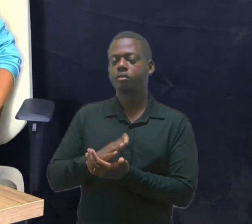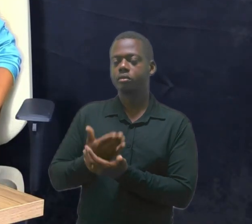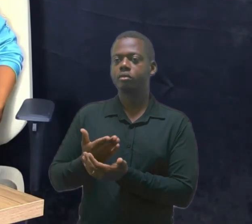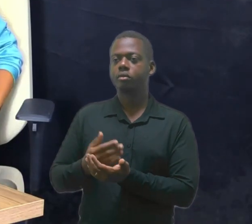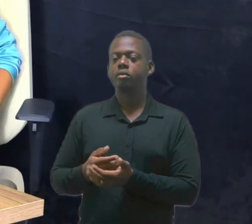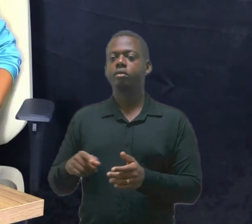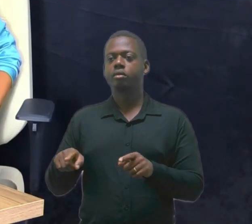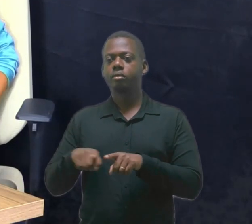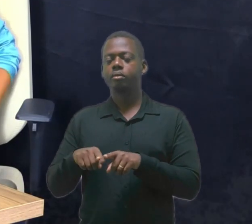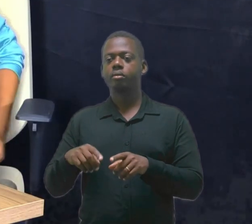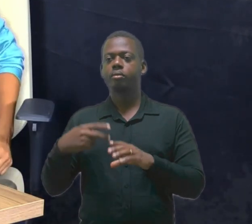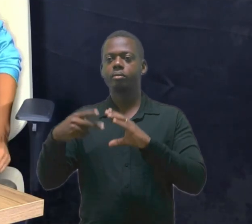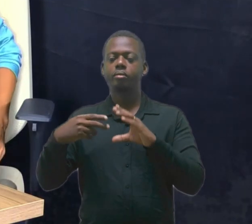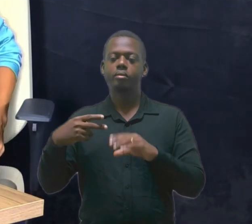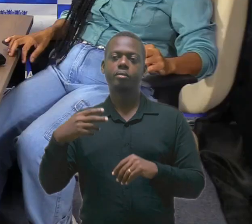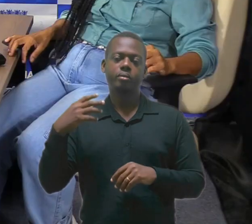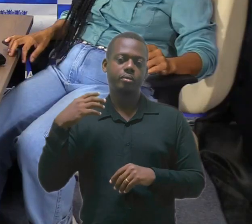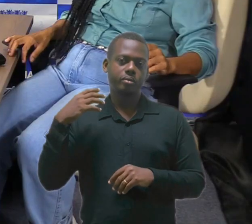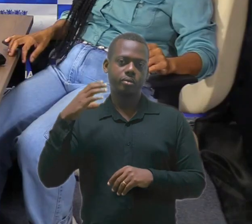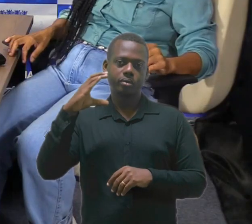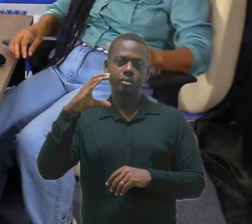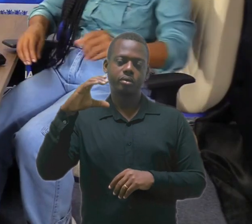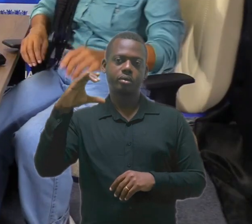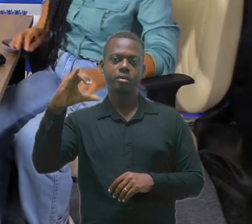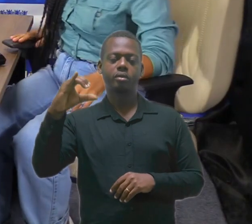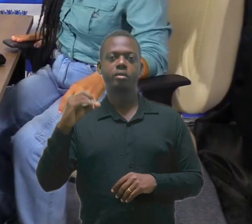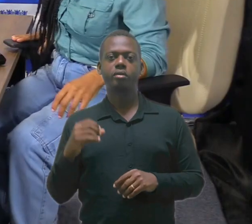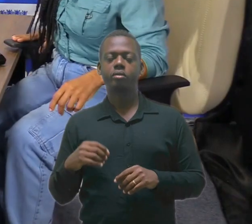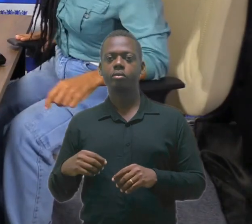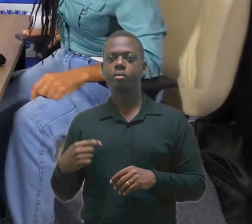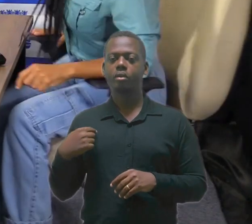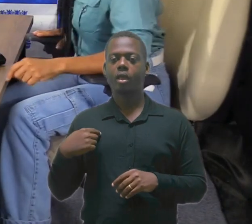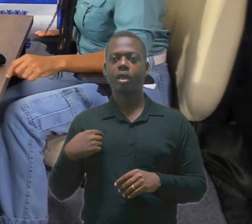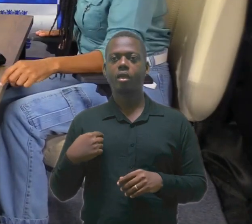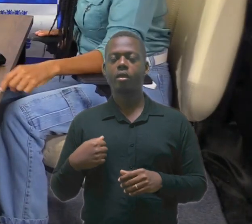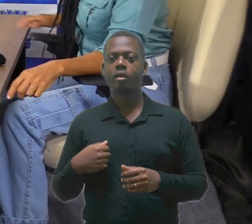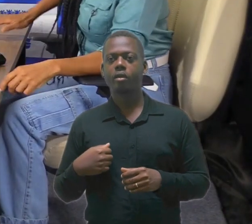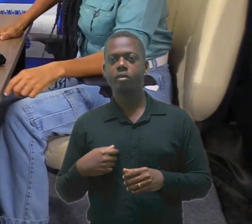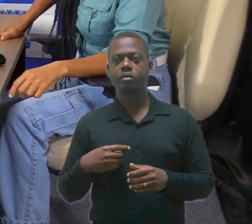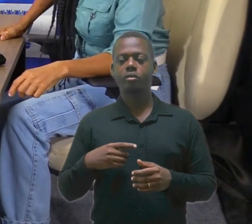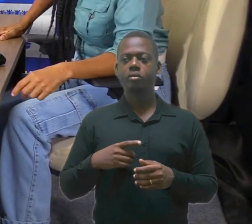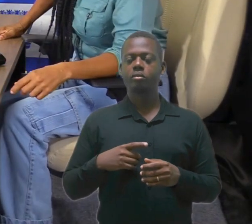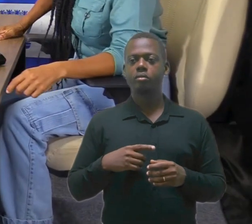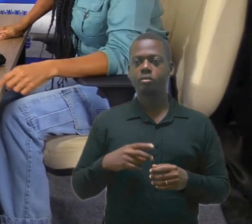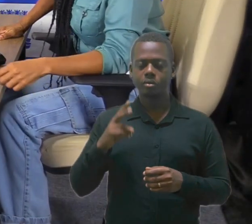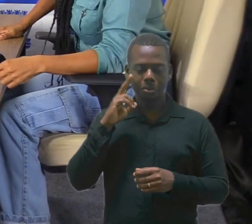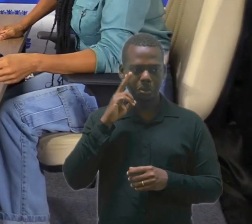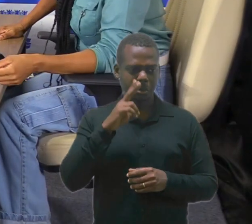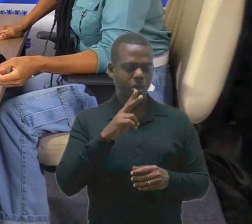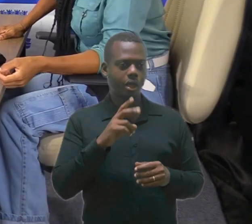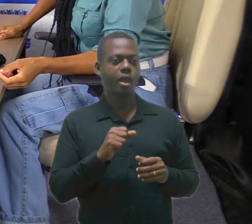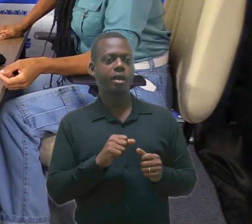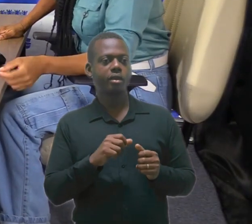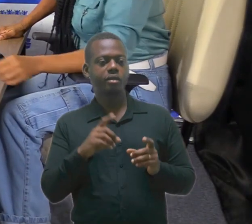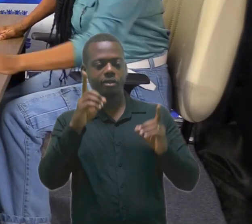assim, o presidente Ito entrou para a história, né? Sim. E quando o Ito me colocou como coordenador, ele exigiu que eu tivesse um outro olhar para a